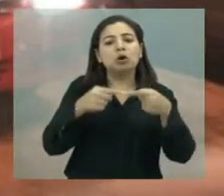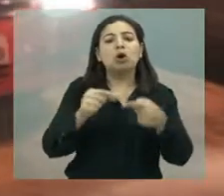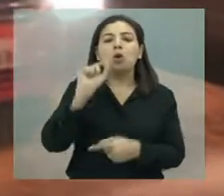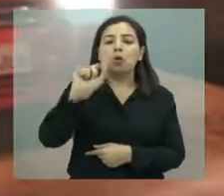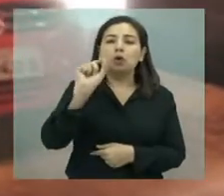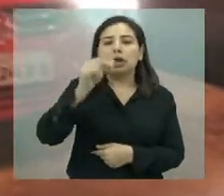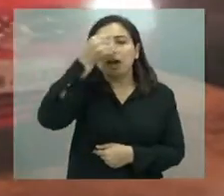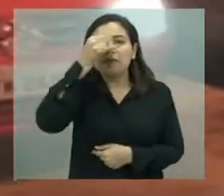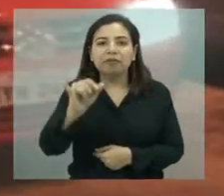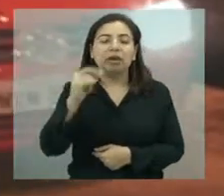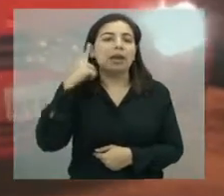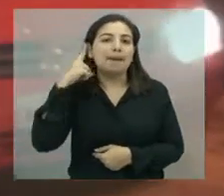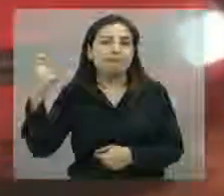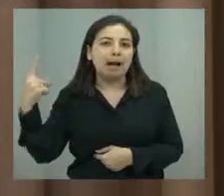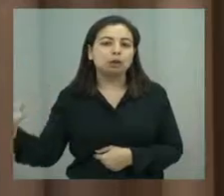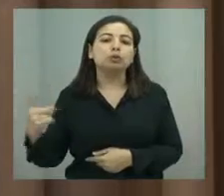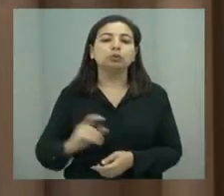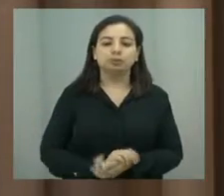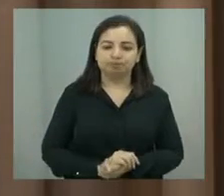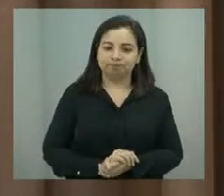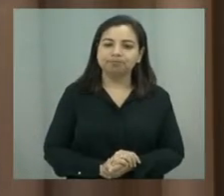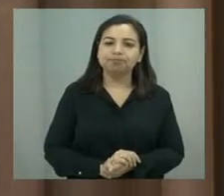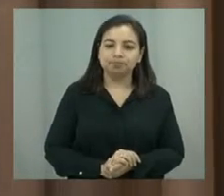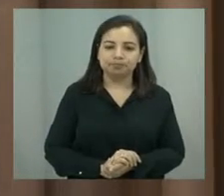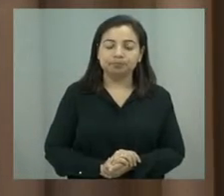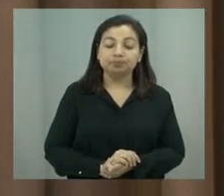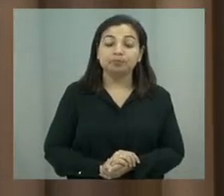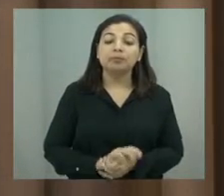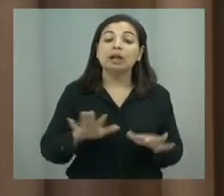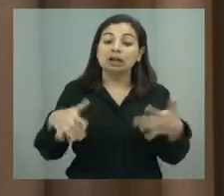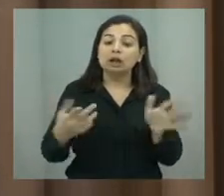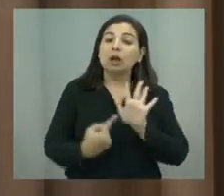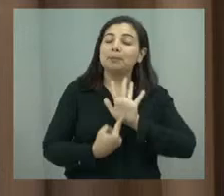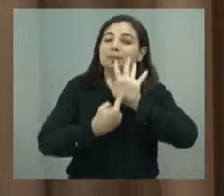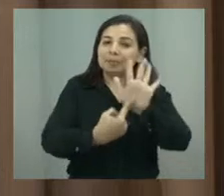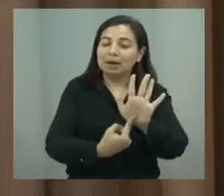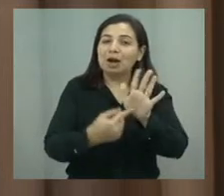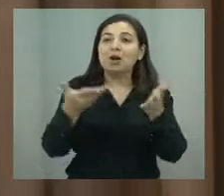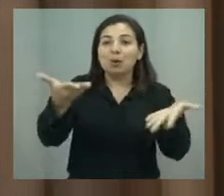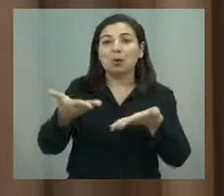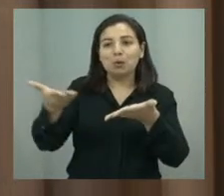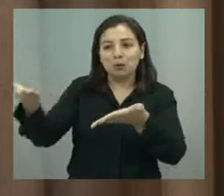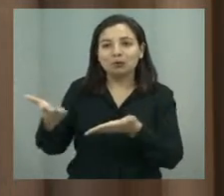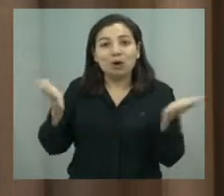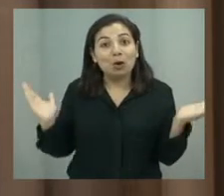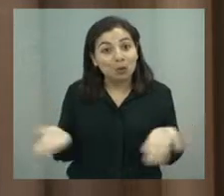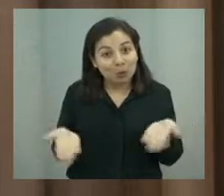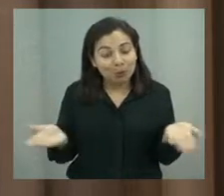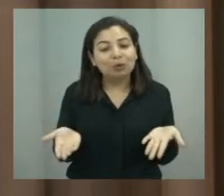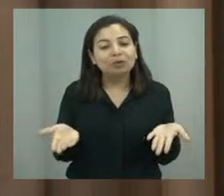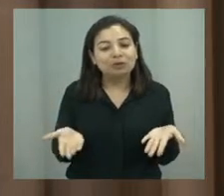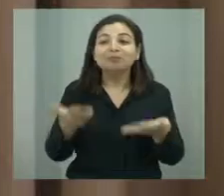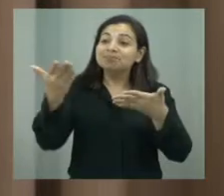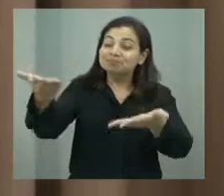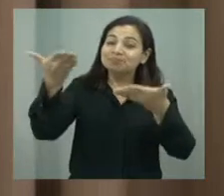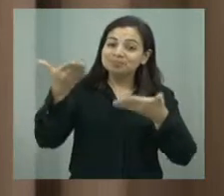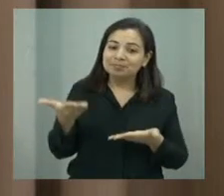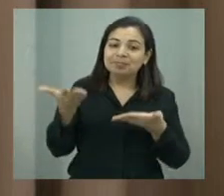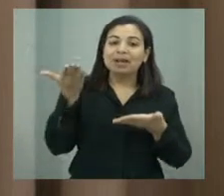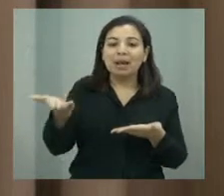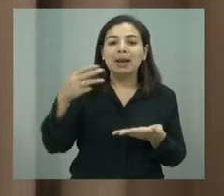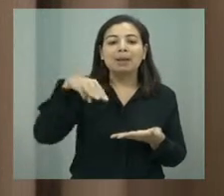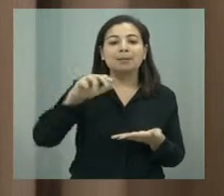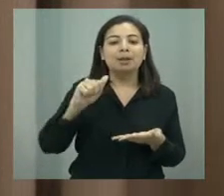é evitar o barulho. Agora eu apresento a vocês as minhas convidadas de hoje. Eu recebo a doutora